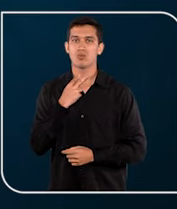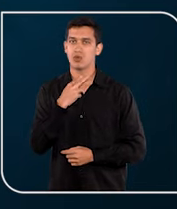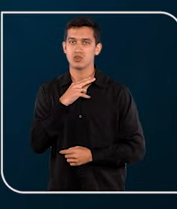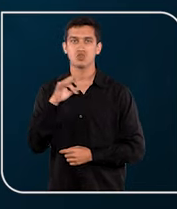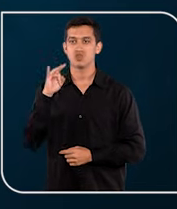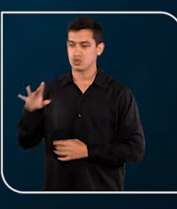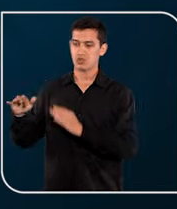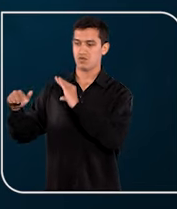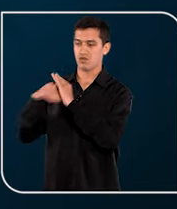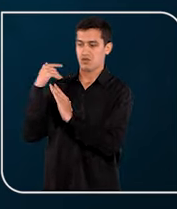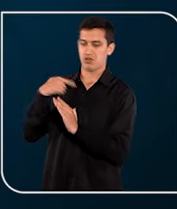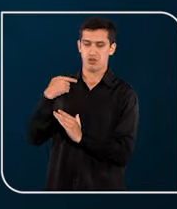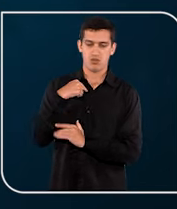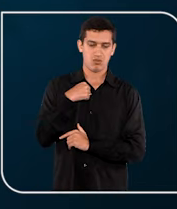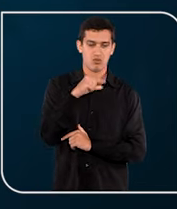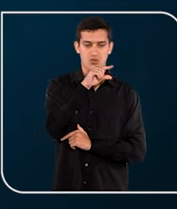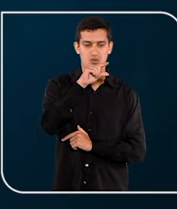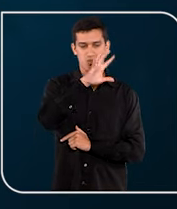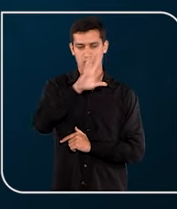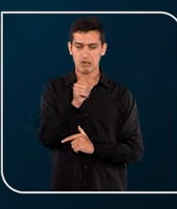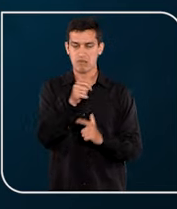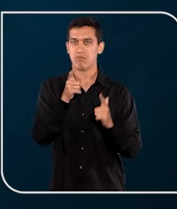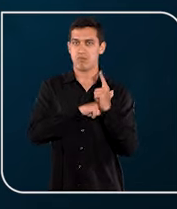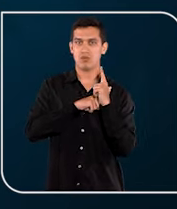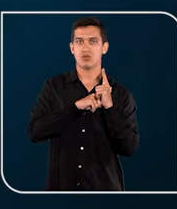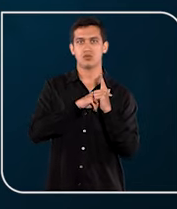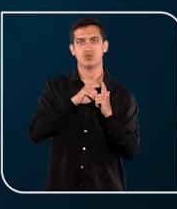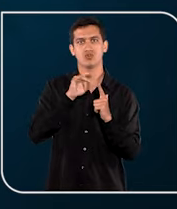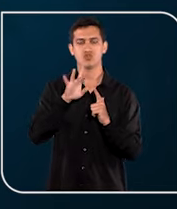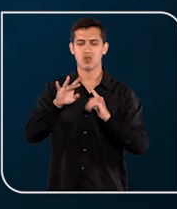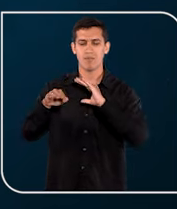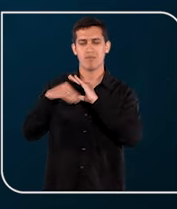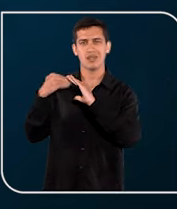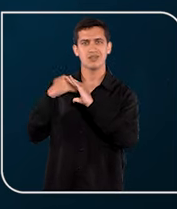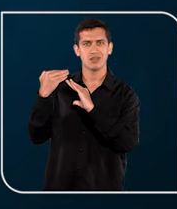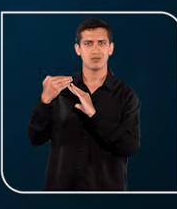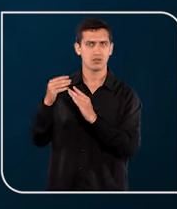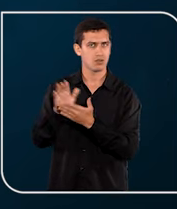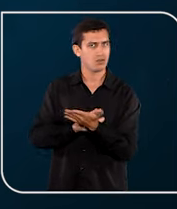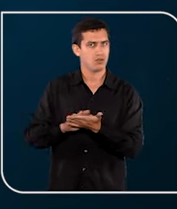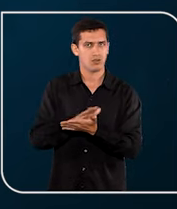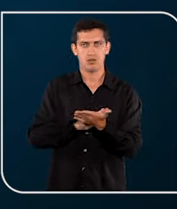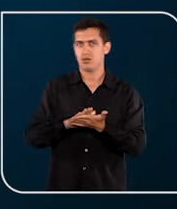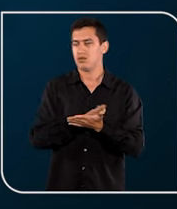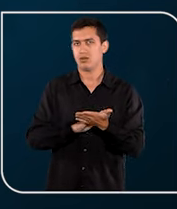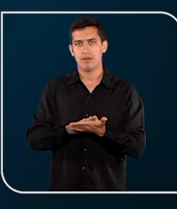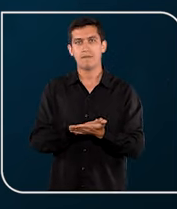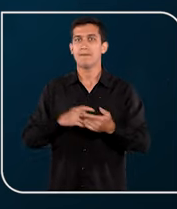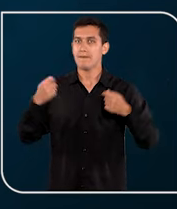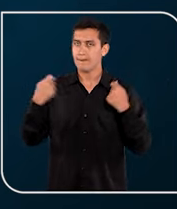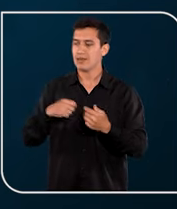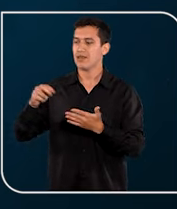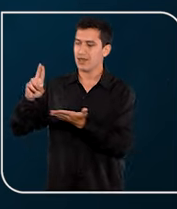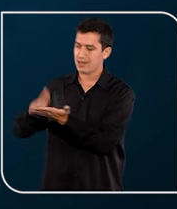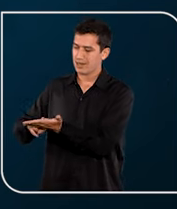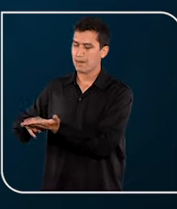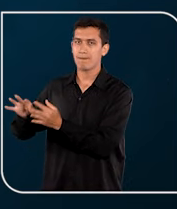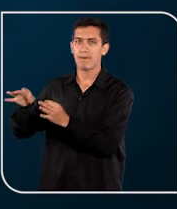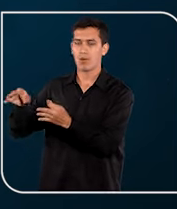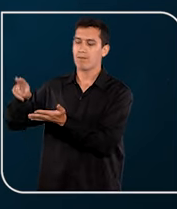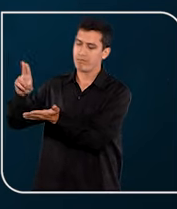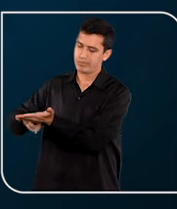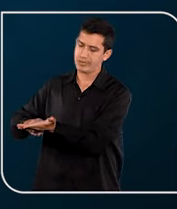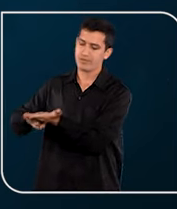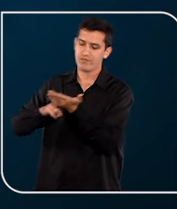sobre notificação e cadastro de inadimplentes apenas por mensagem ou SMS. A notificação tem que ser enviada pelos